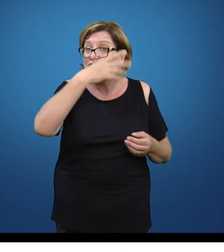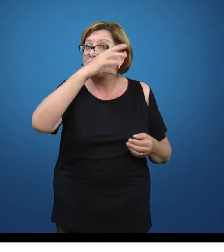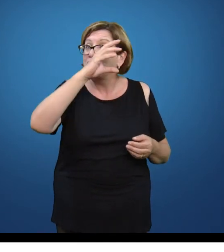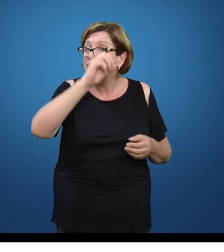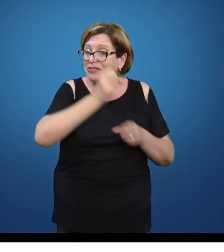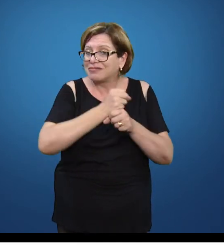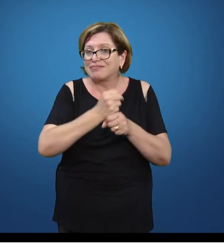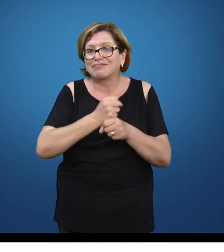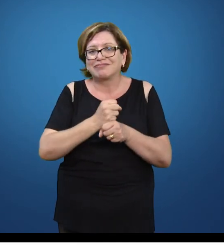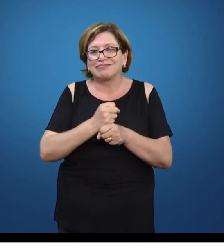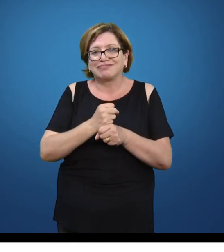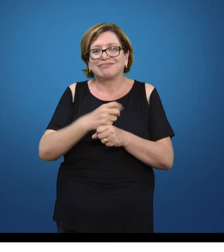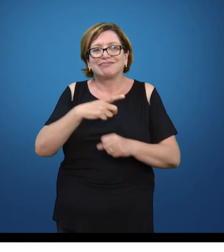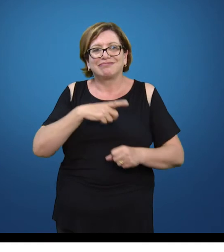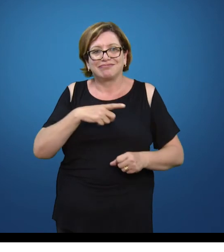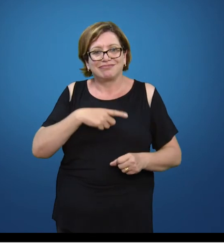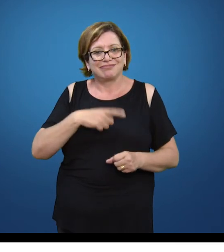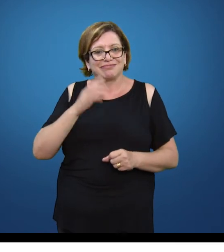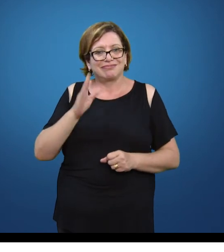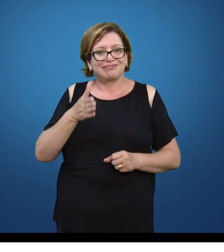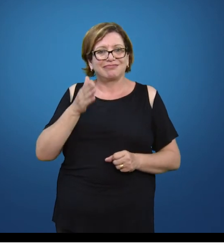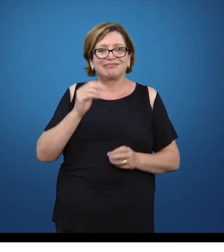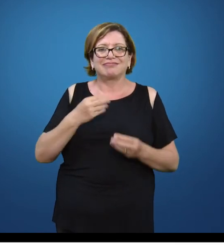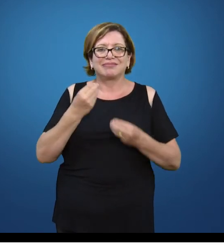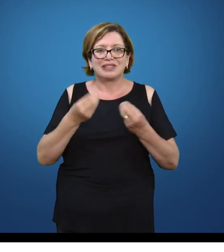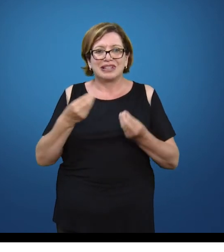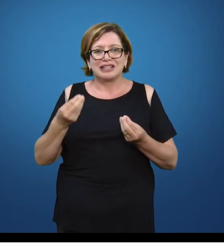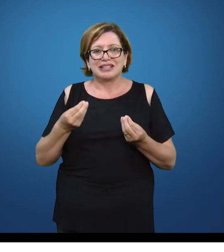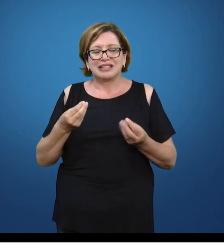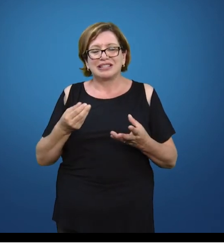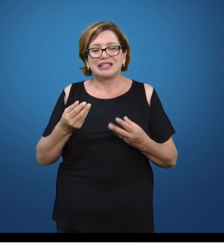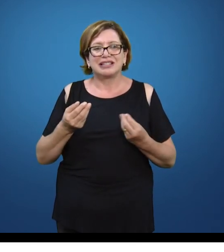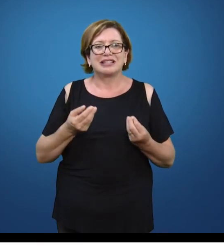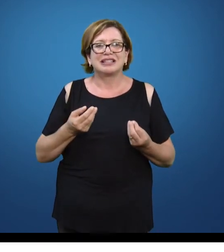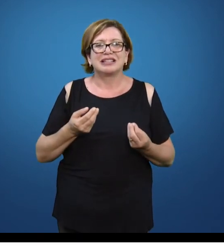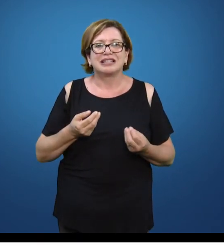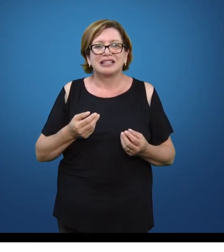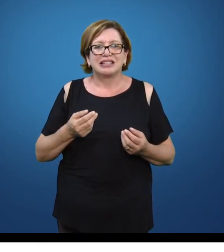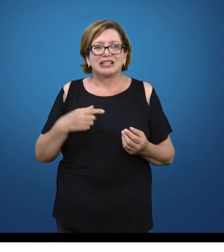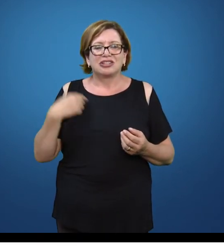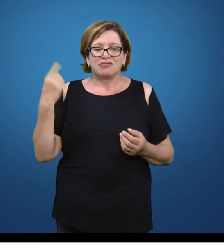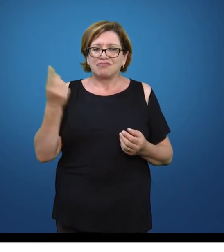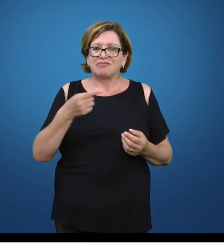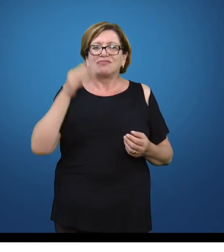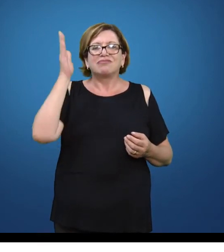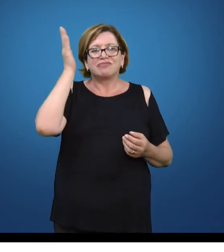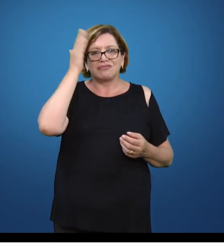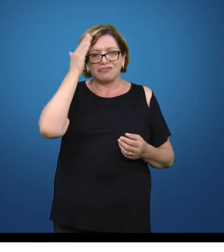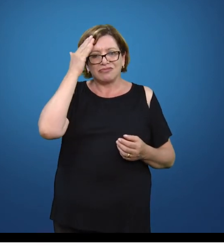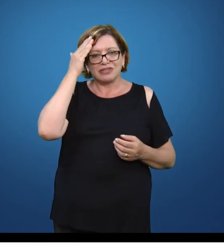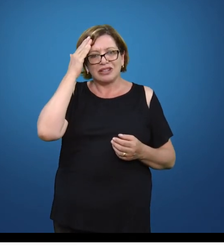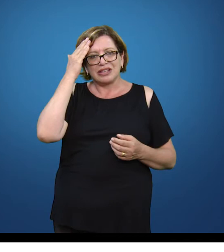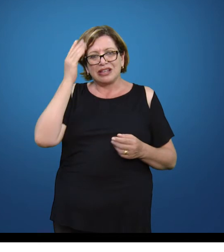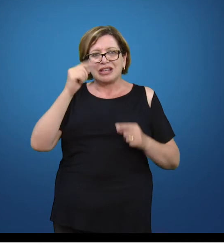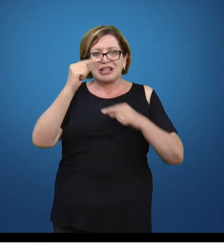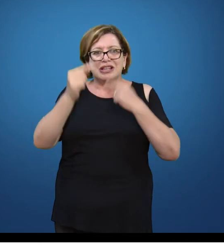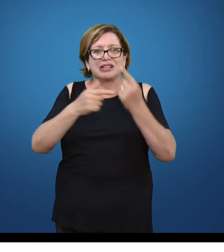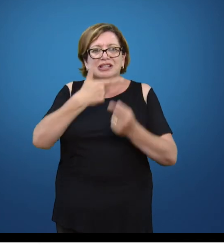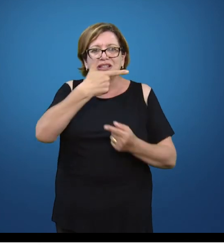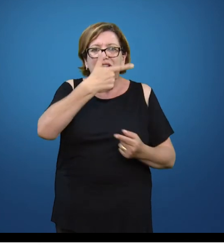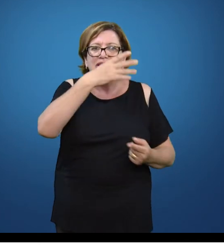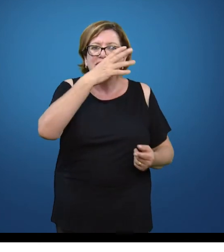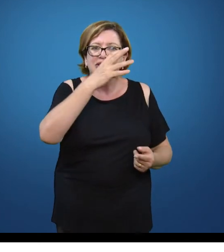de sua determinação, do seu funcionamento. A gente sabe que passados esses 20